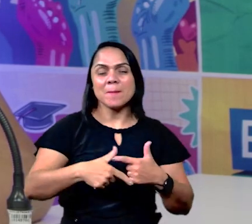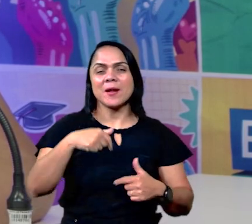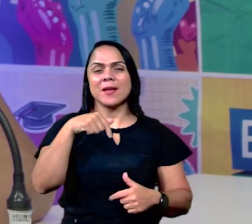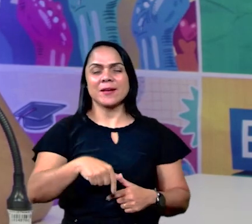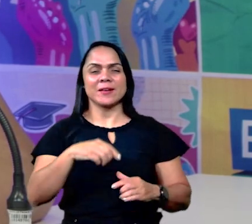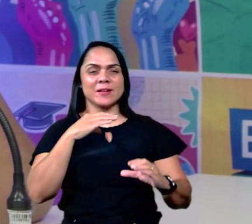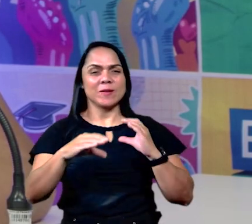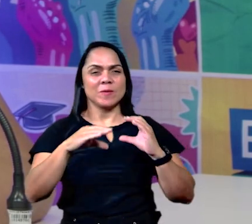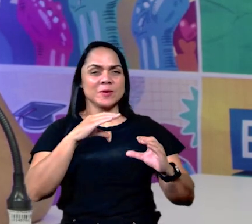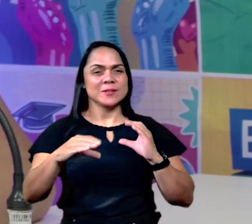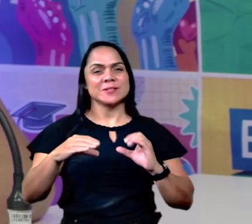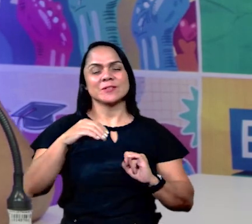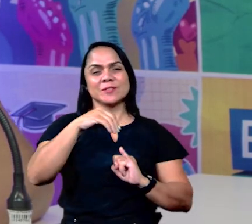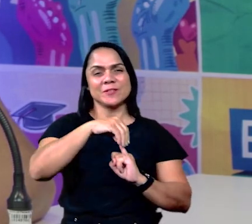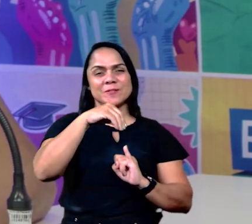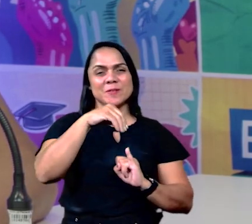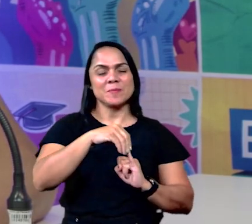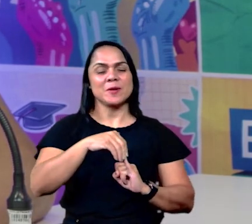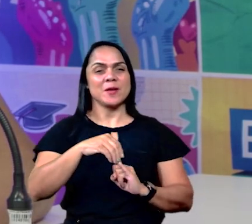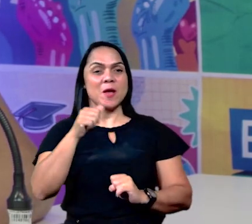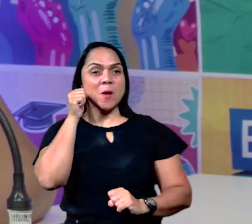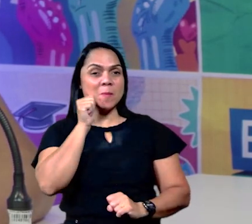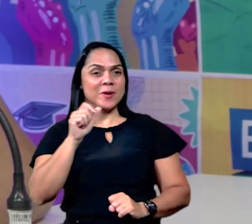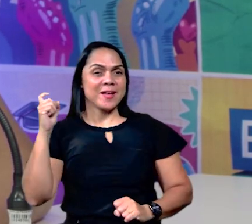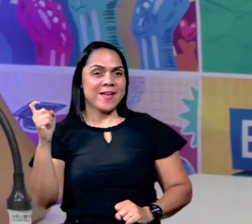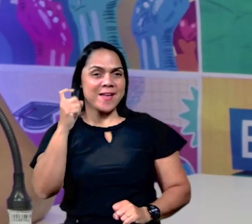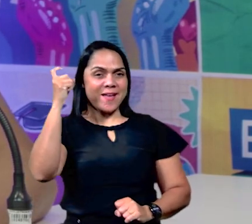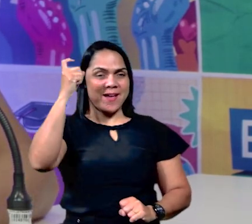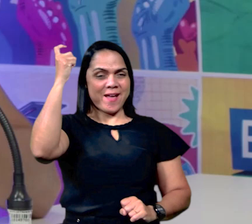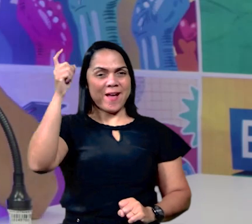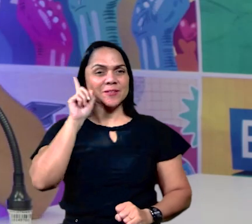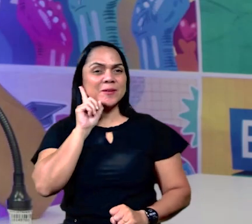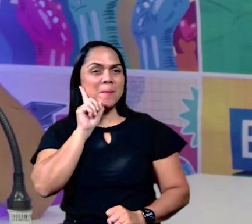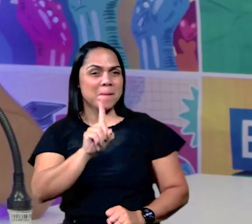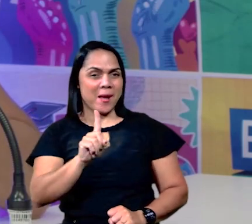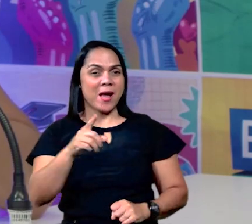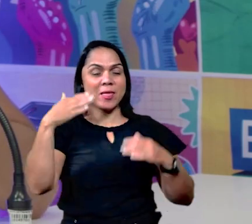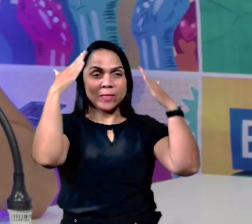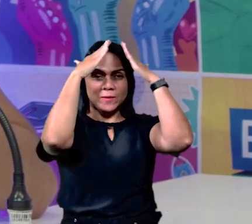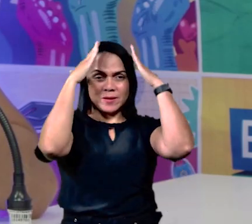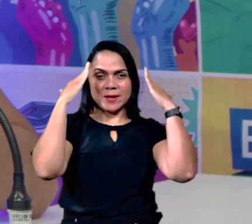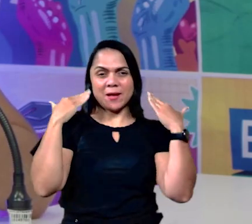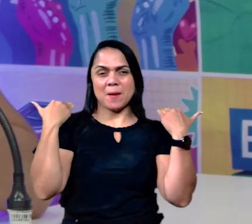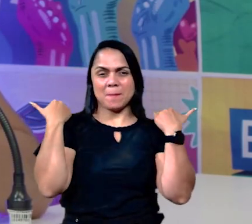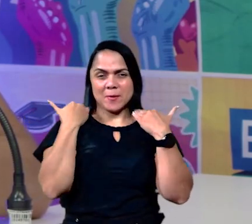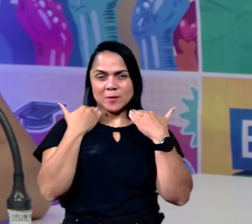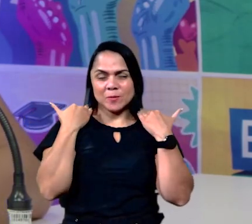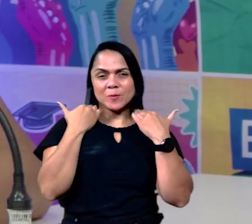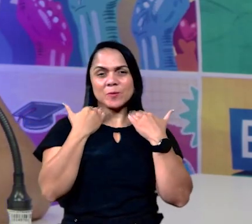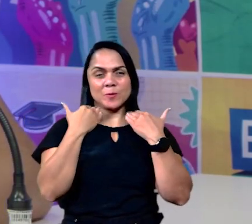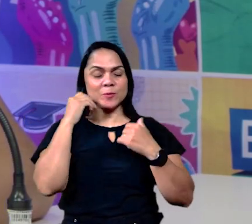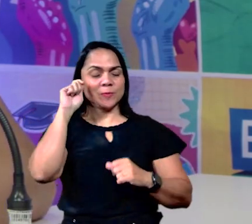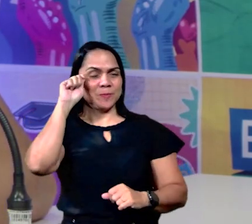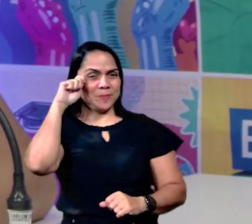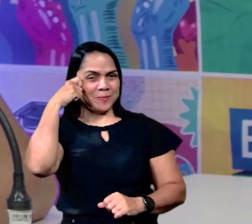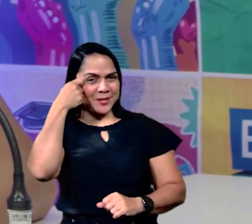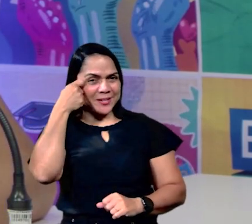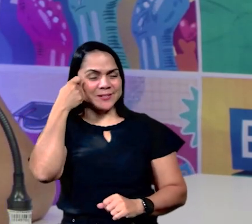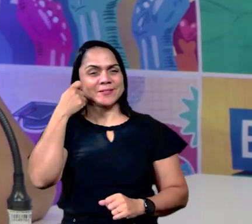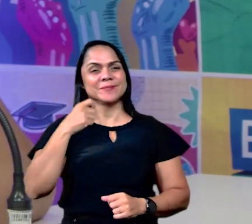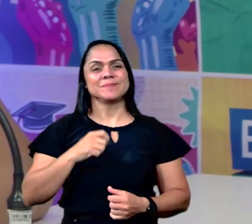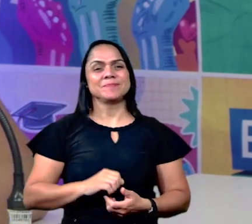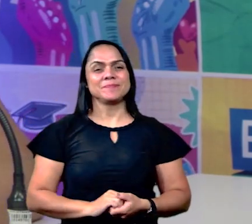comunicação aqui do IFB. Sou uma mulher alta, parda, tenho cabelo curto na altura dos ombros, preto, todo